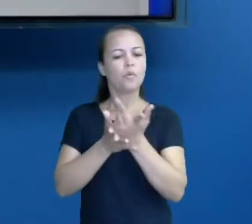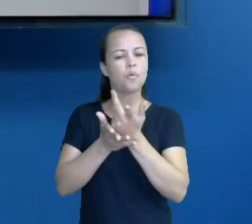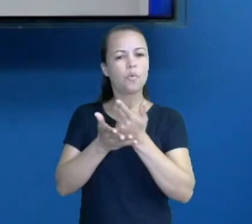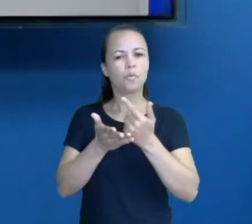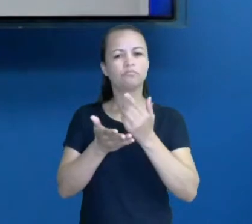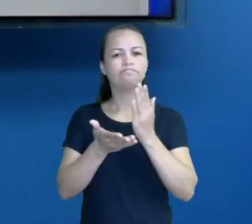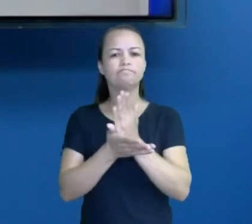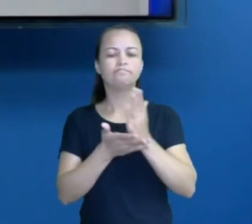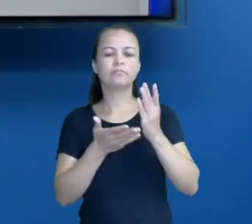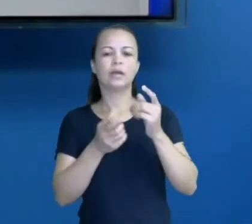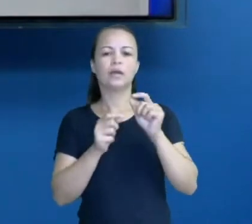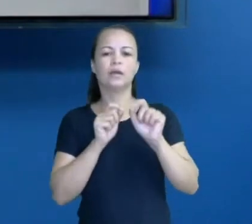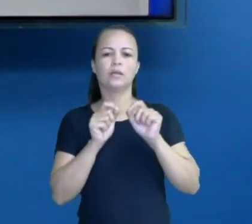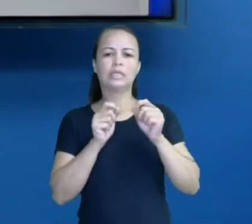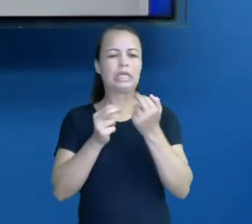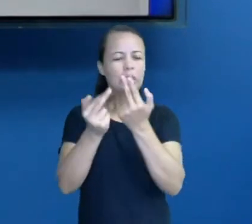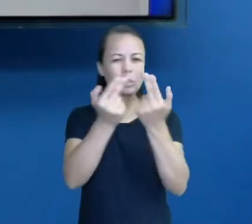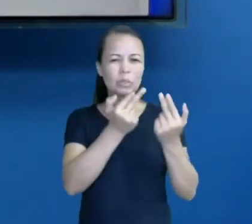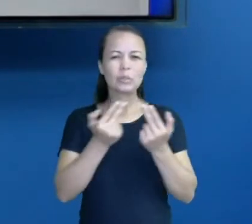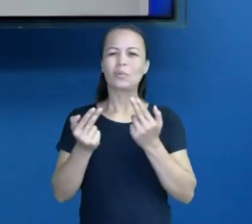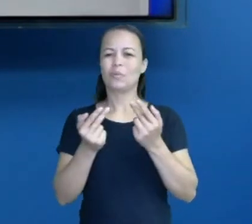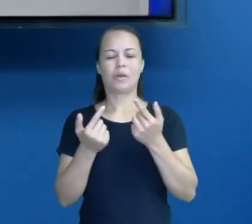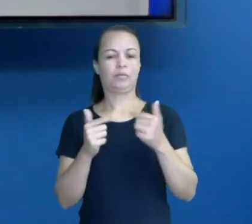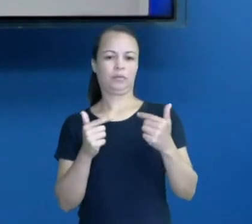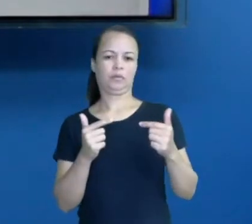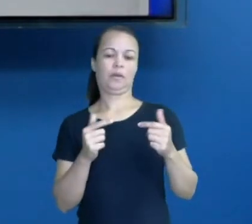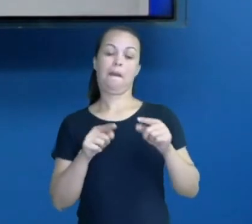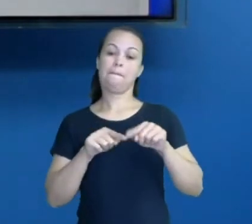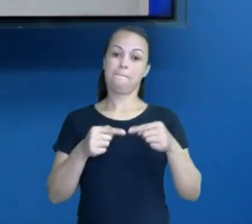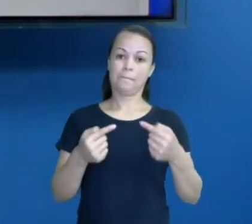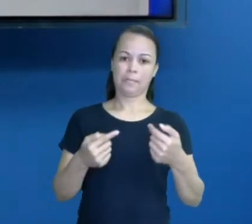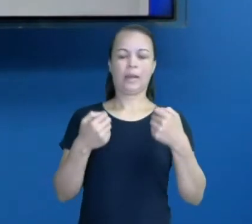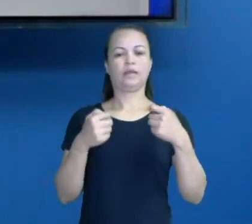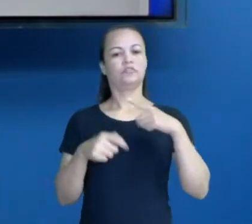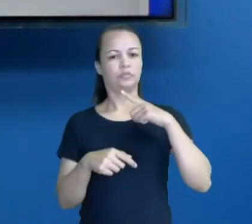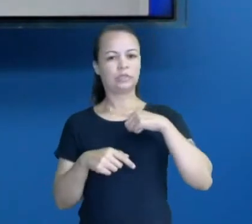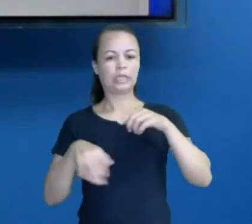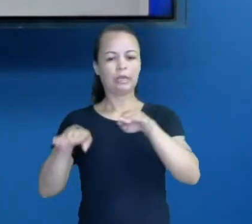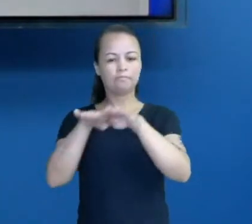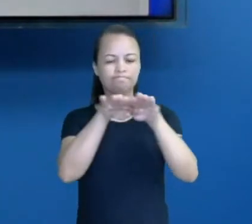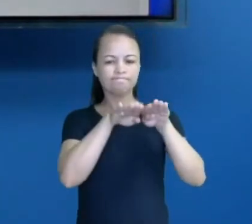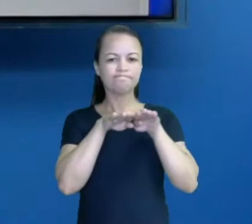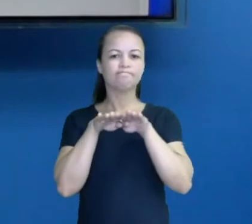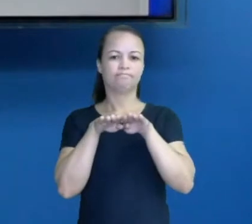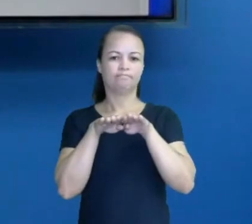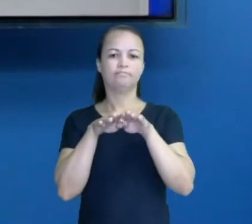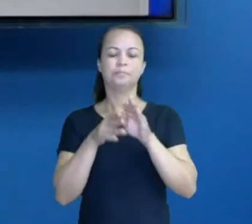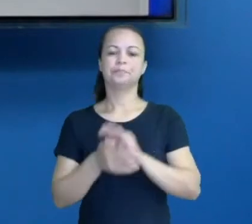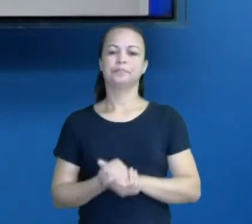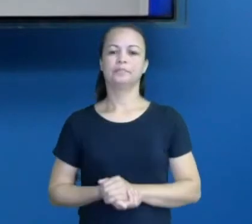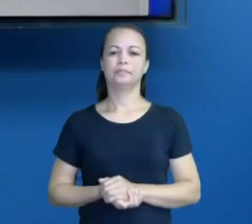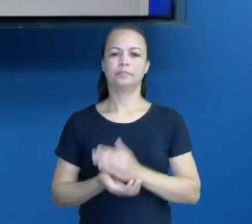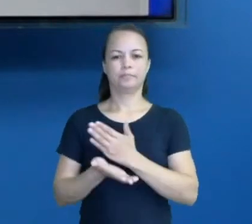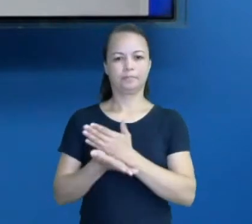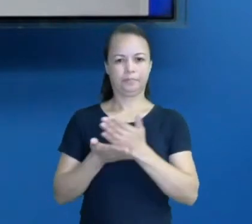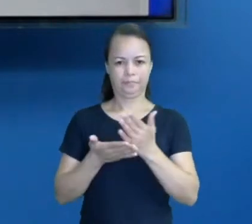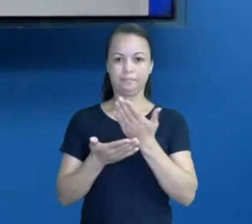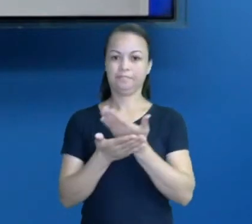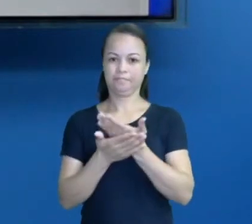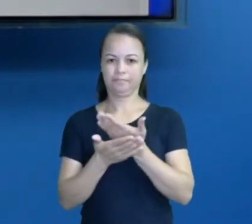sendo iguais, mas elas podem ter a mesma medida. Vamos começar nossa aula?